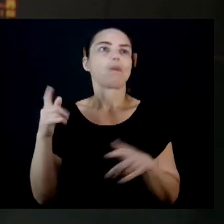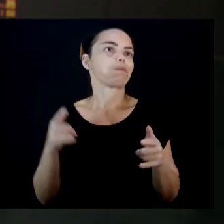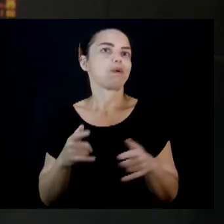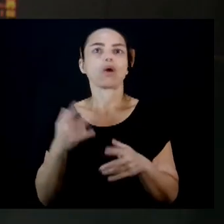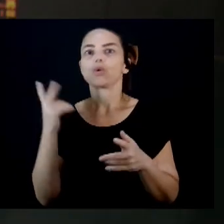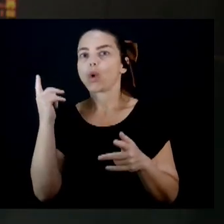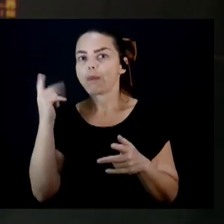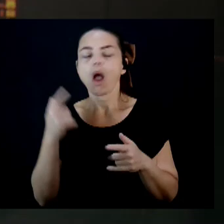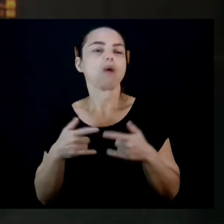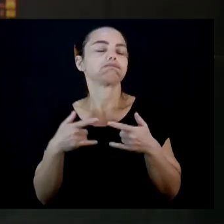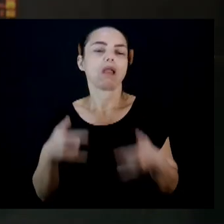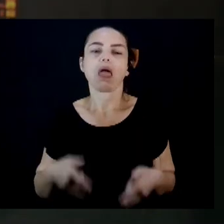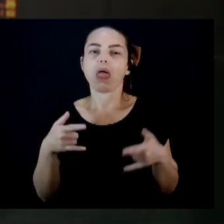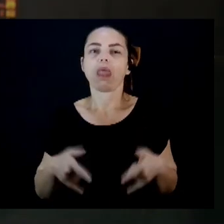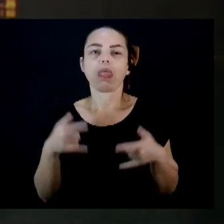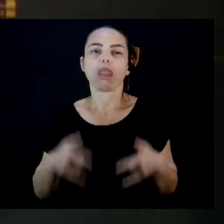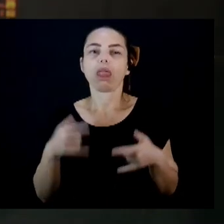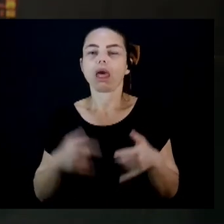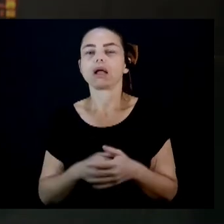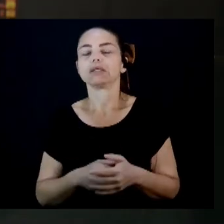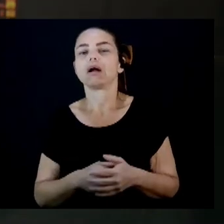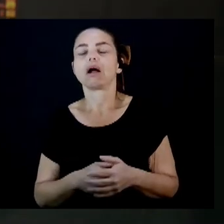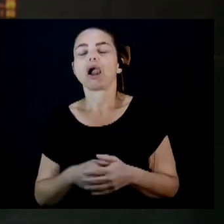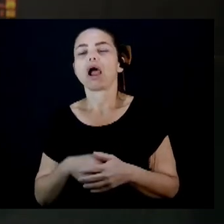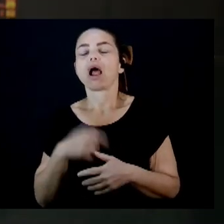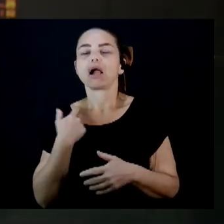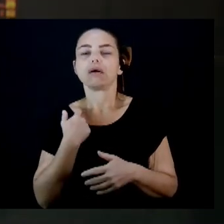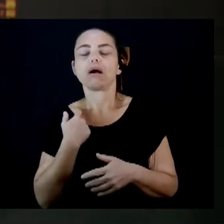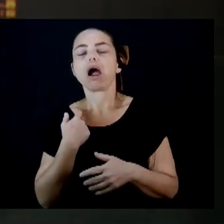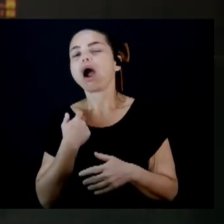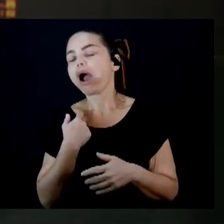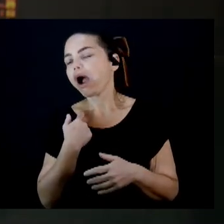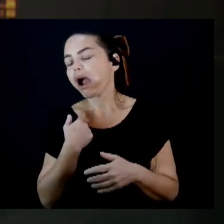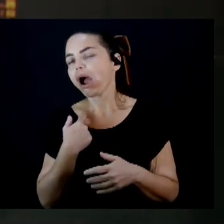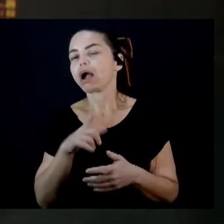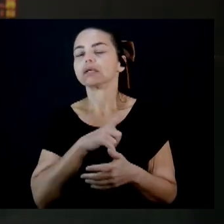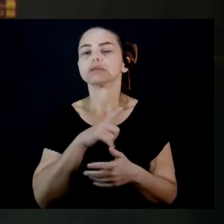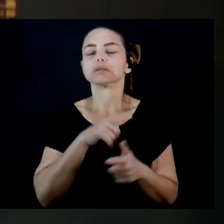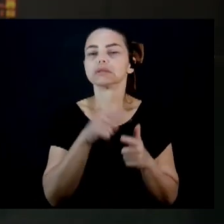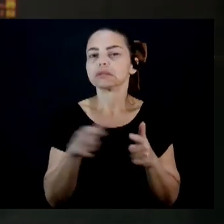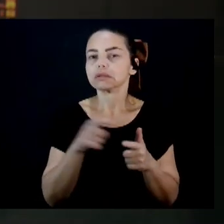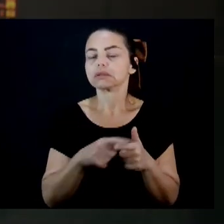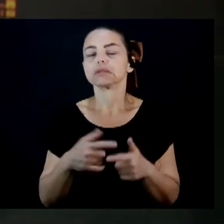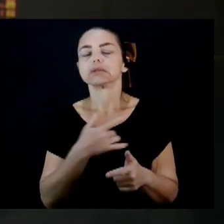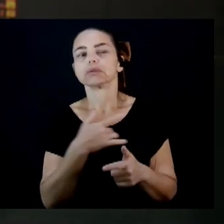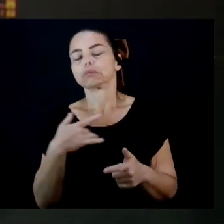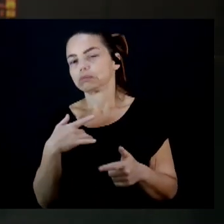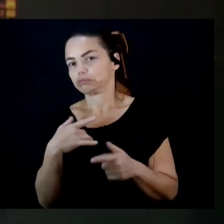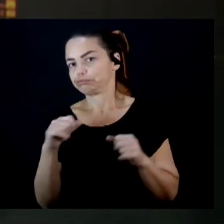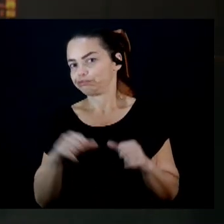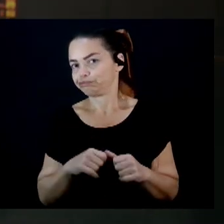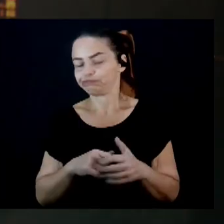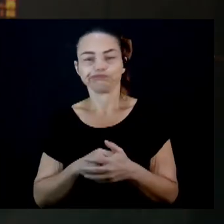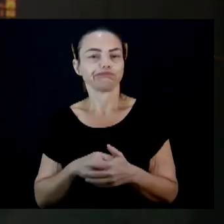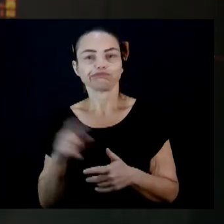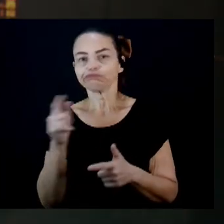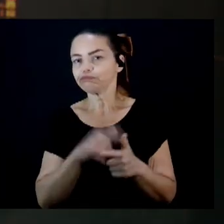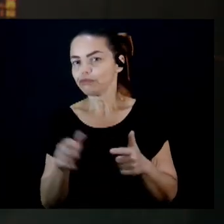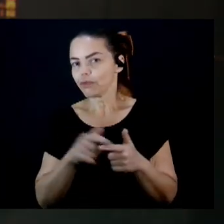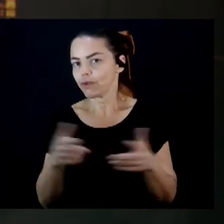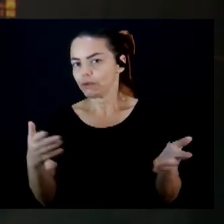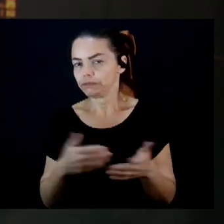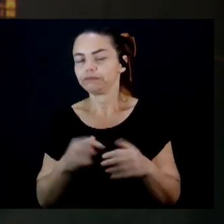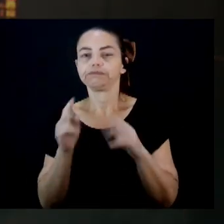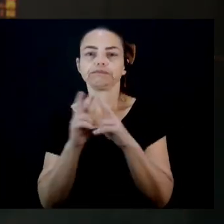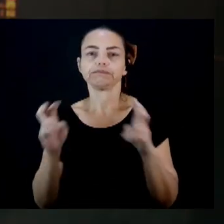contexto, para ficar bem claro para você de casa, pessoas que têm algum problema de saúde, não é o caso hoje do nosso tema, é